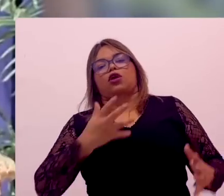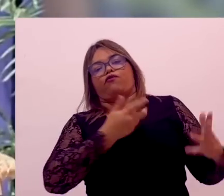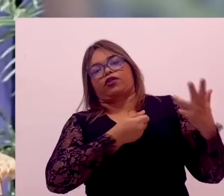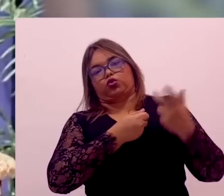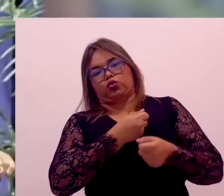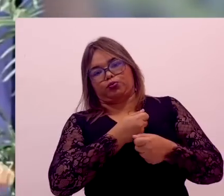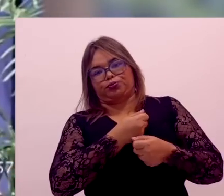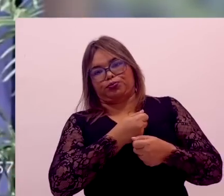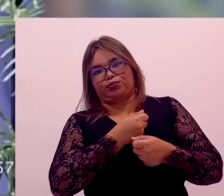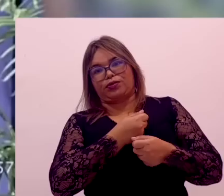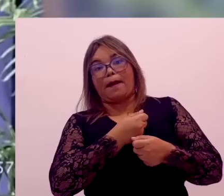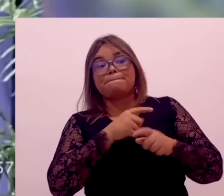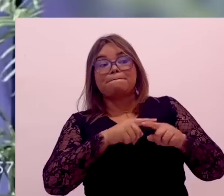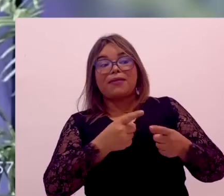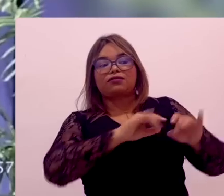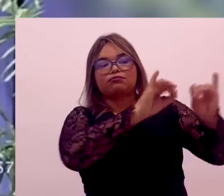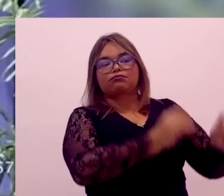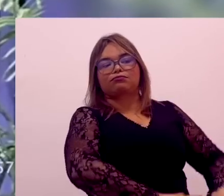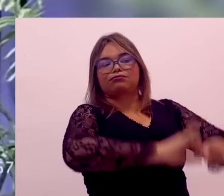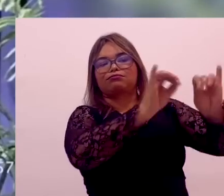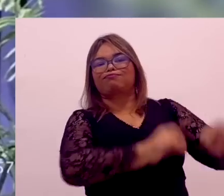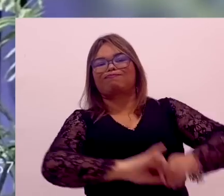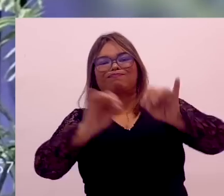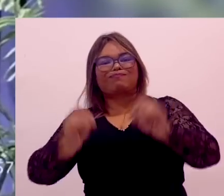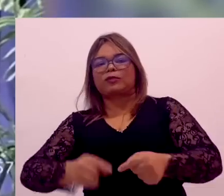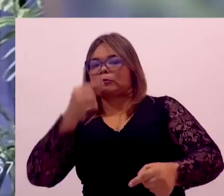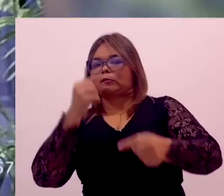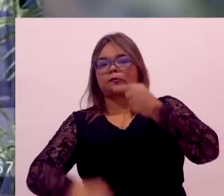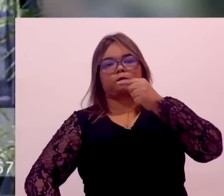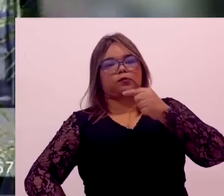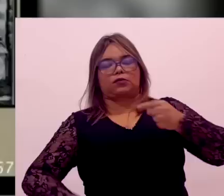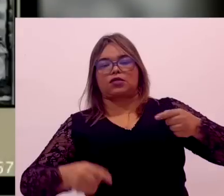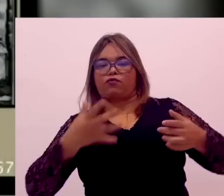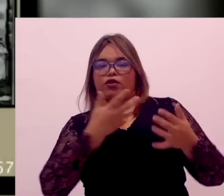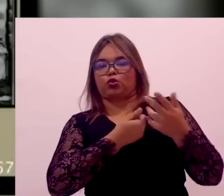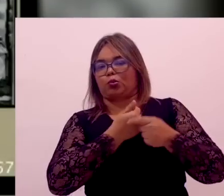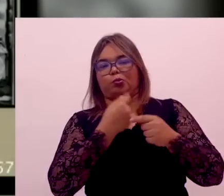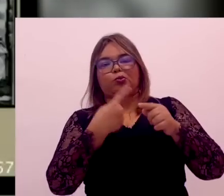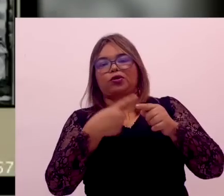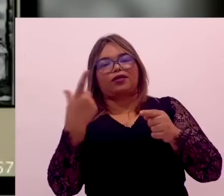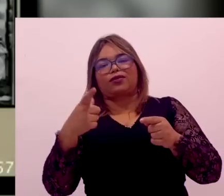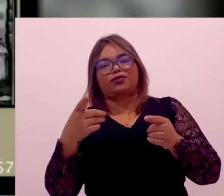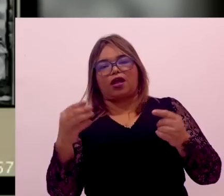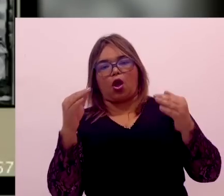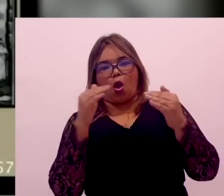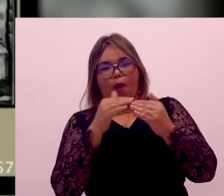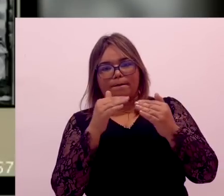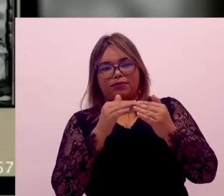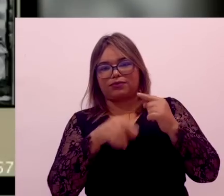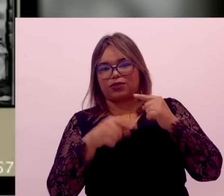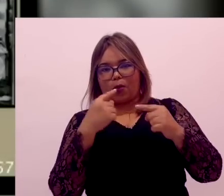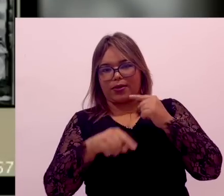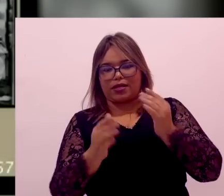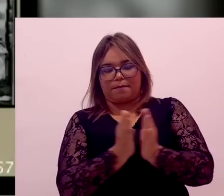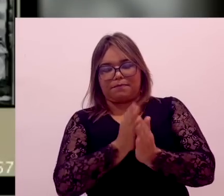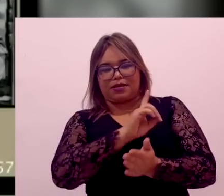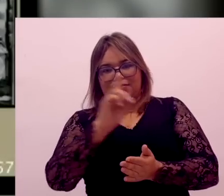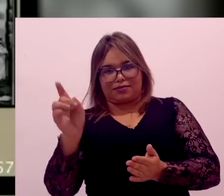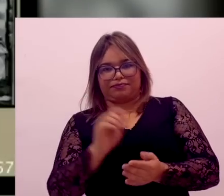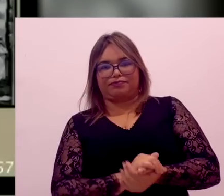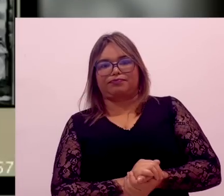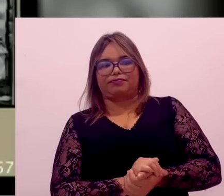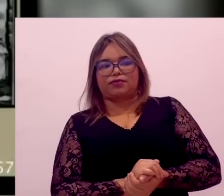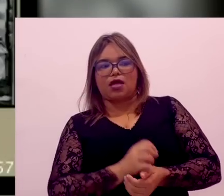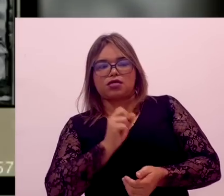Bíblia. Assim, se nós olhamos ao seu simbolismo, nós vamos descobri-lo lá. Vocês verão o obelisco, que